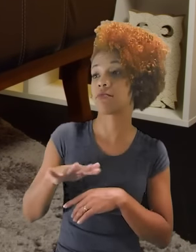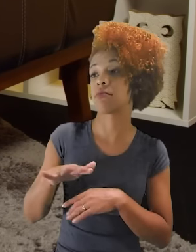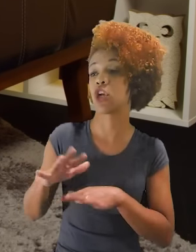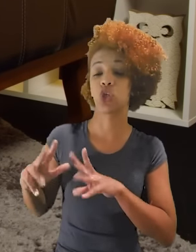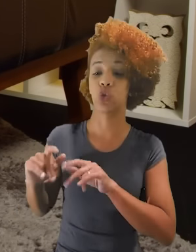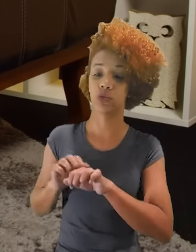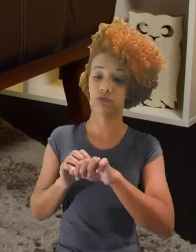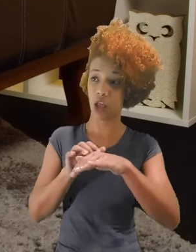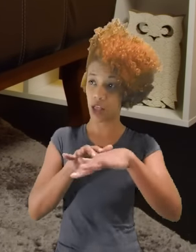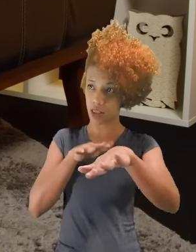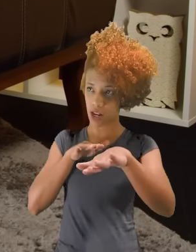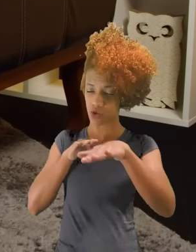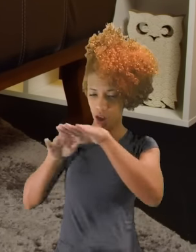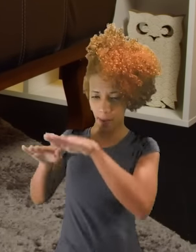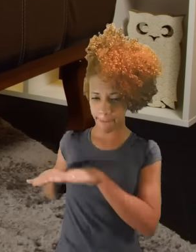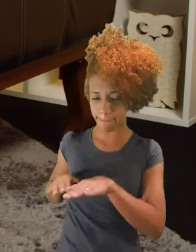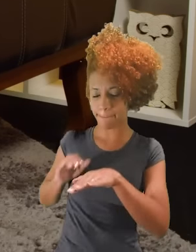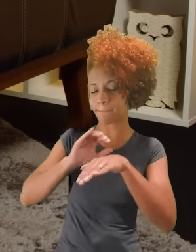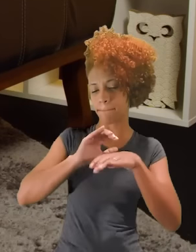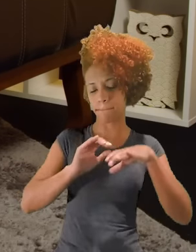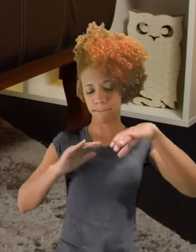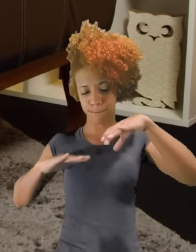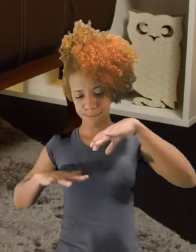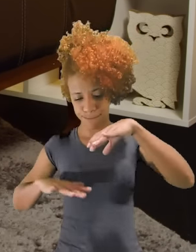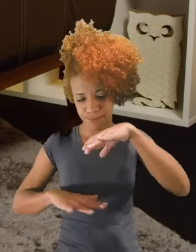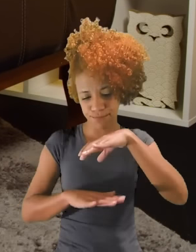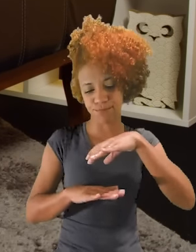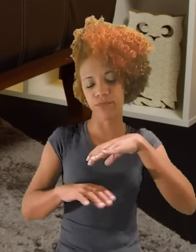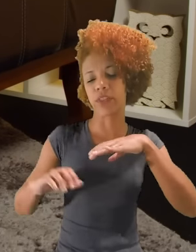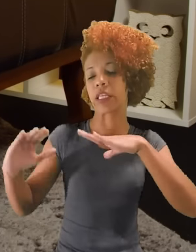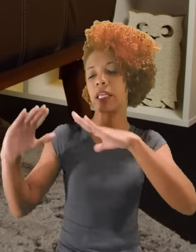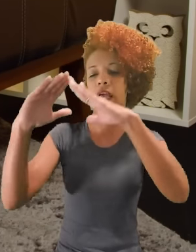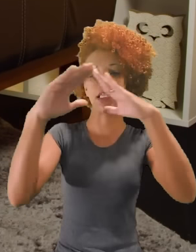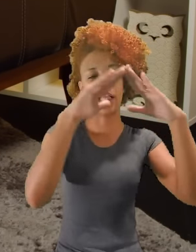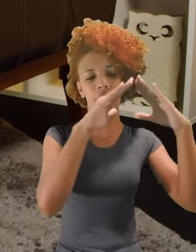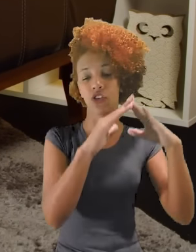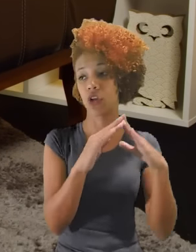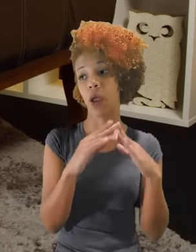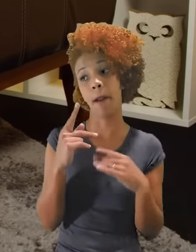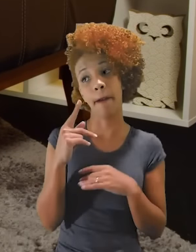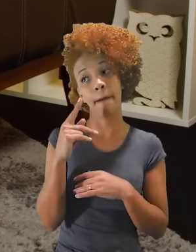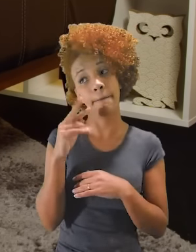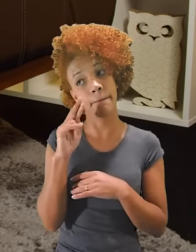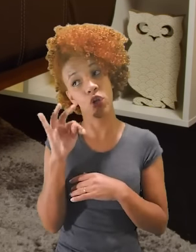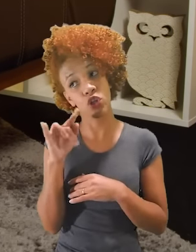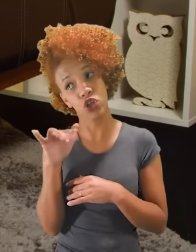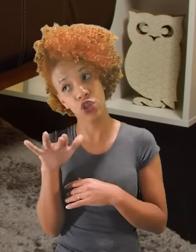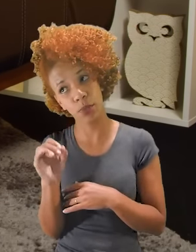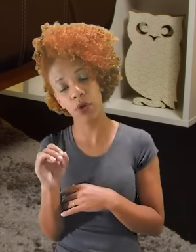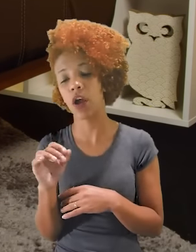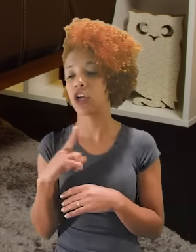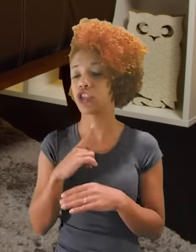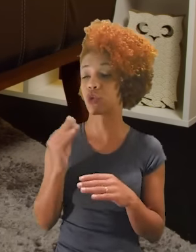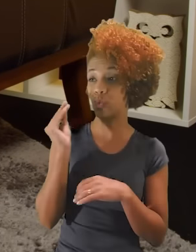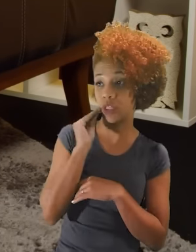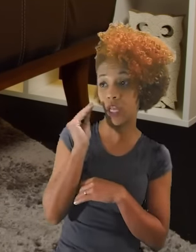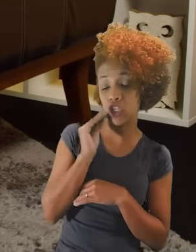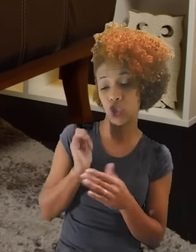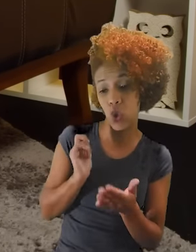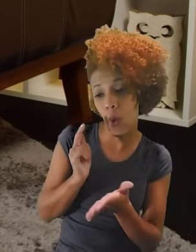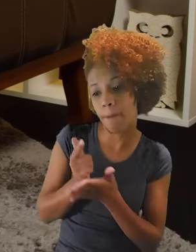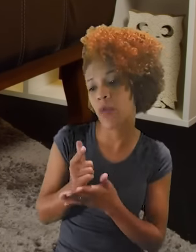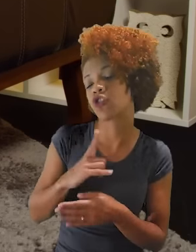e todo o trânsito era por baixo. Então assim, cara, essa era a sacada dele, era um protótipo, por isso o nome, que ele tinha para esse local,